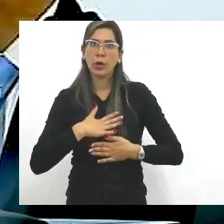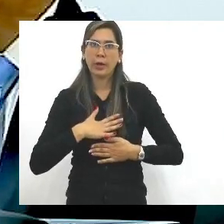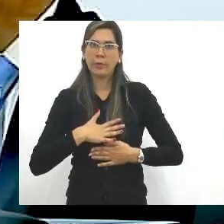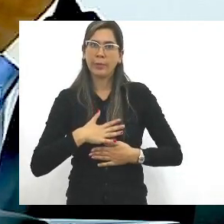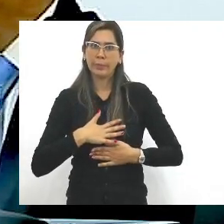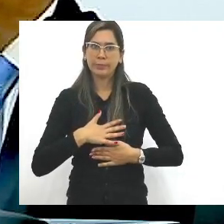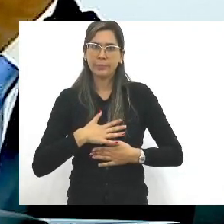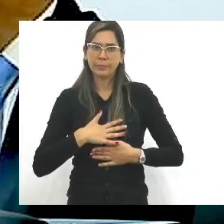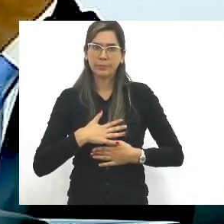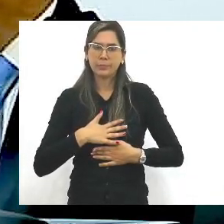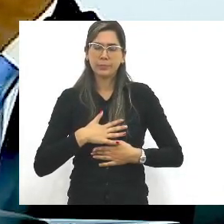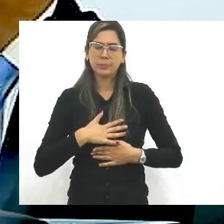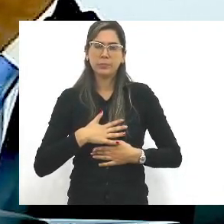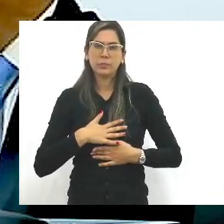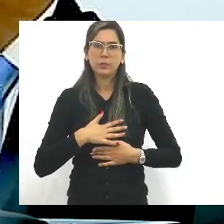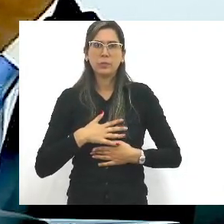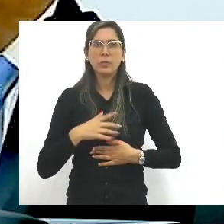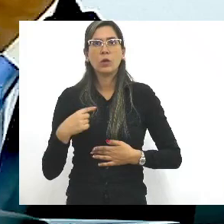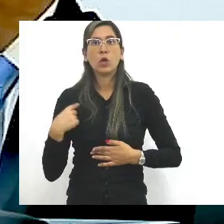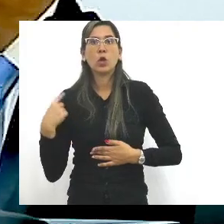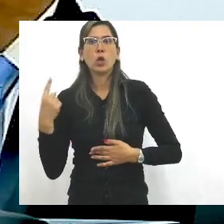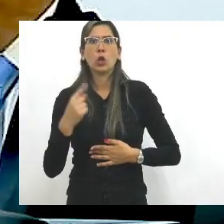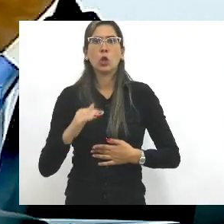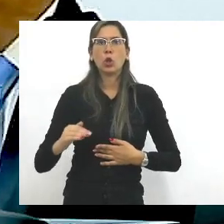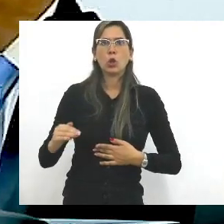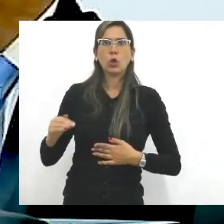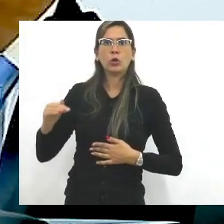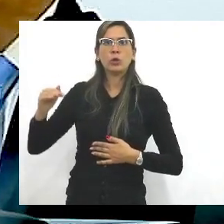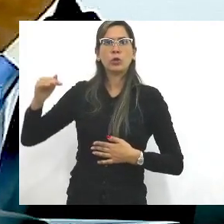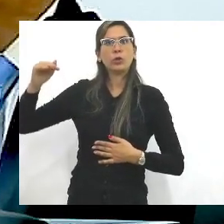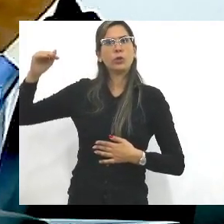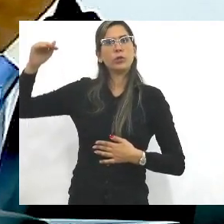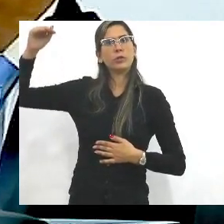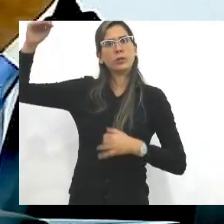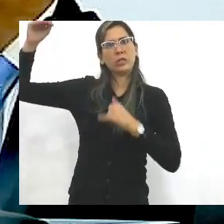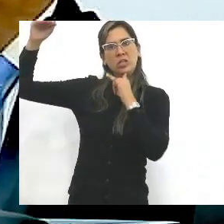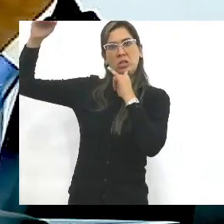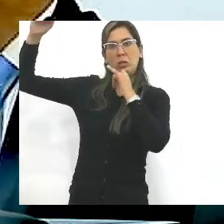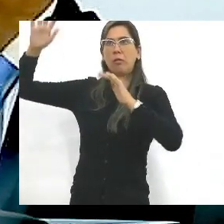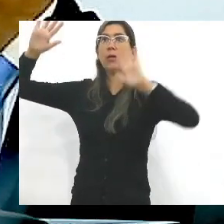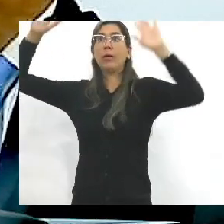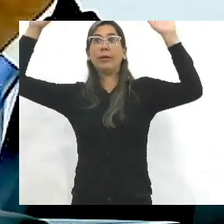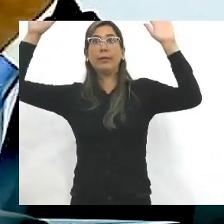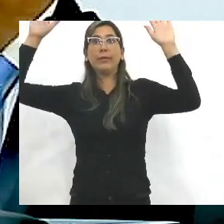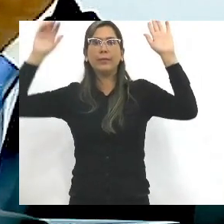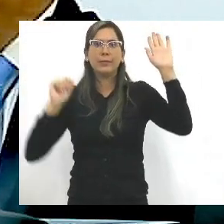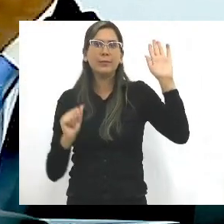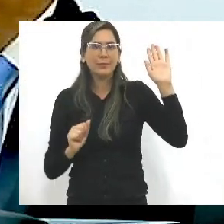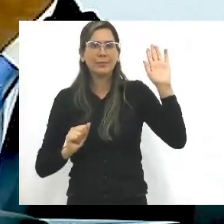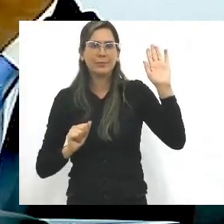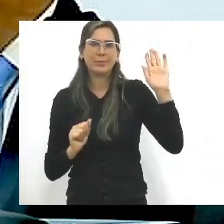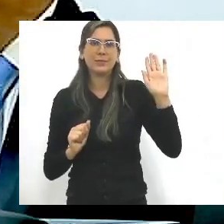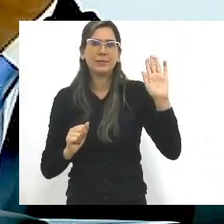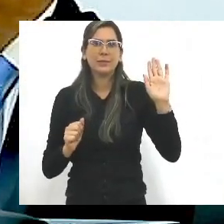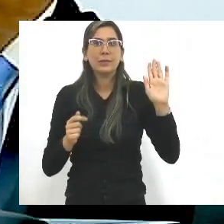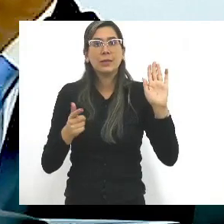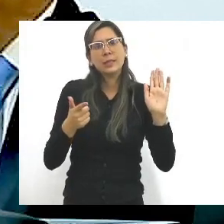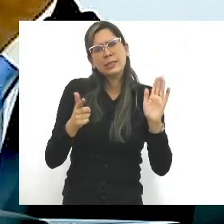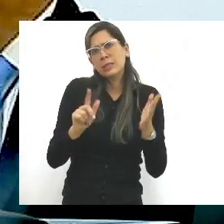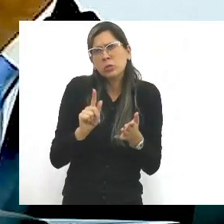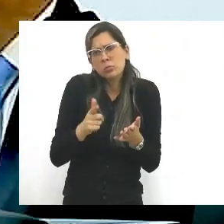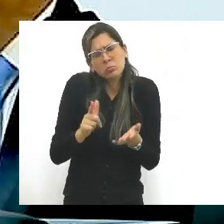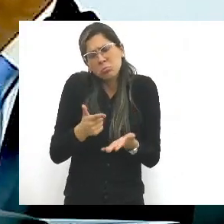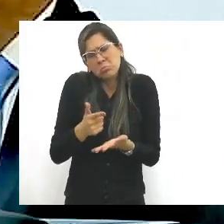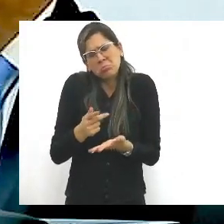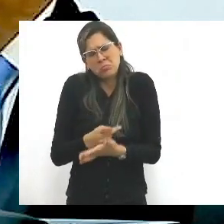simplesmente. Nós crescemos com nossos pais falando, levante o braço, tudo bem? Não é errado, pelo